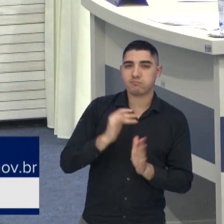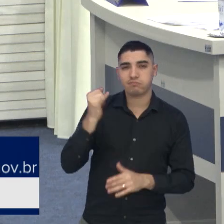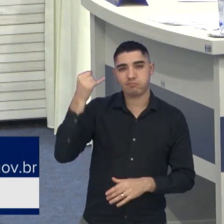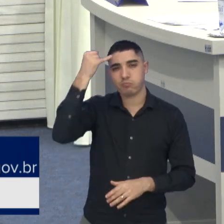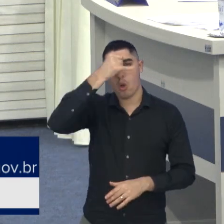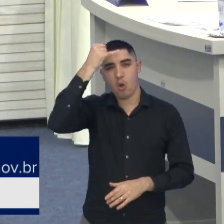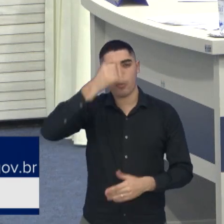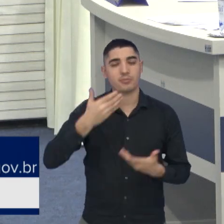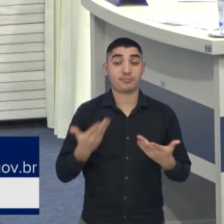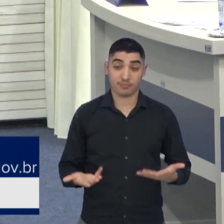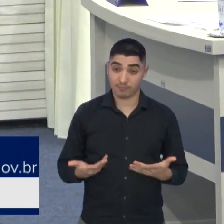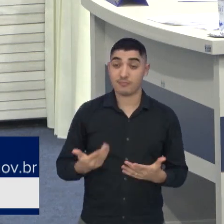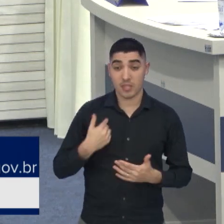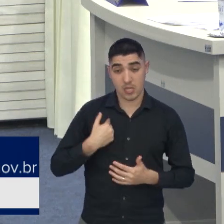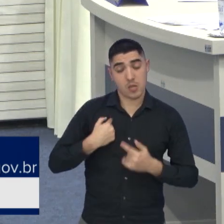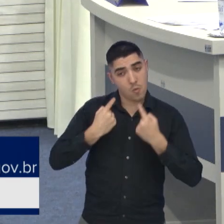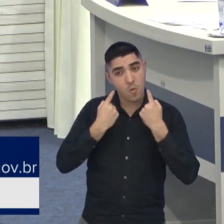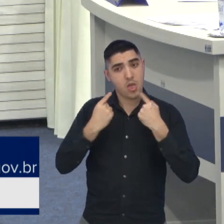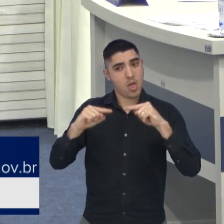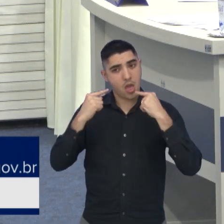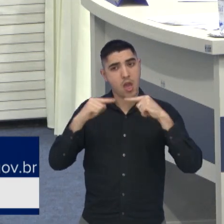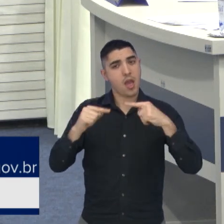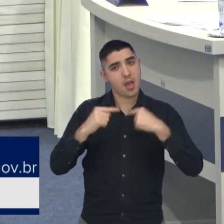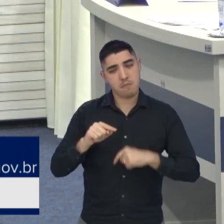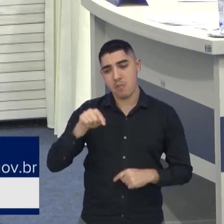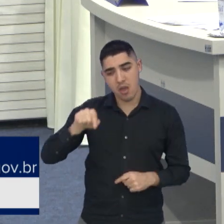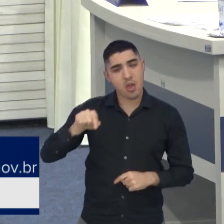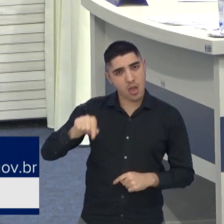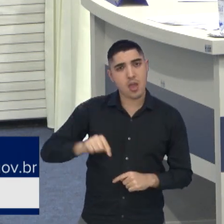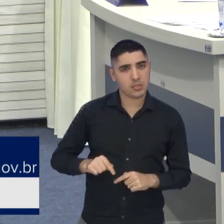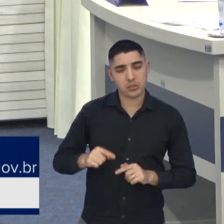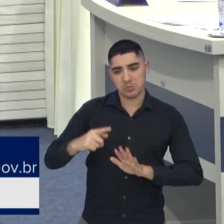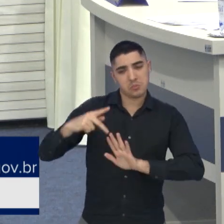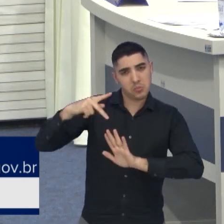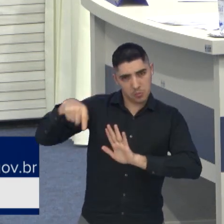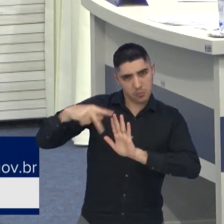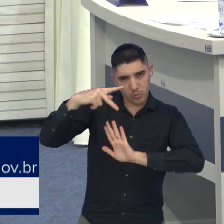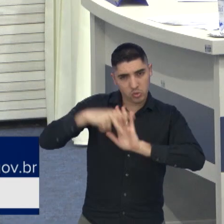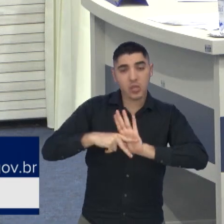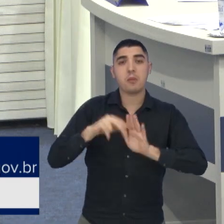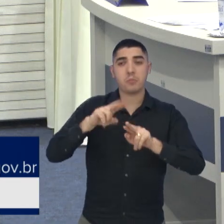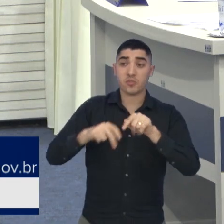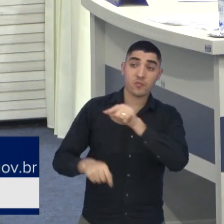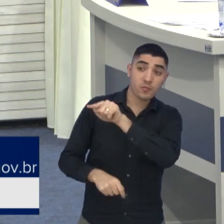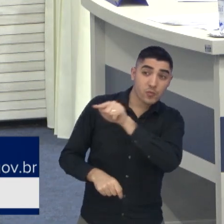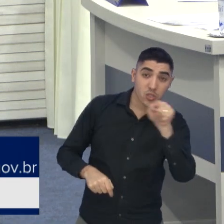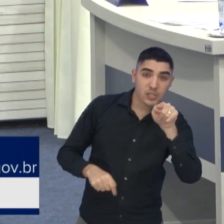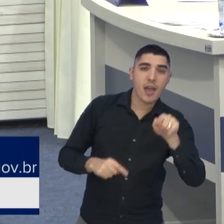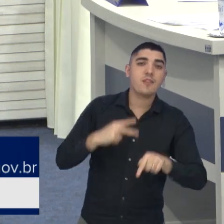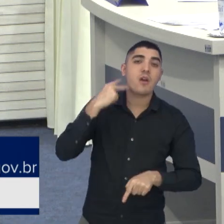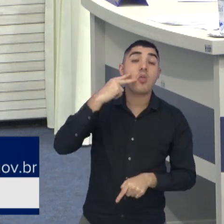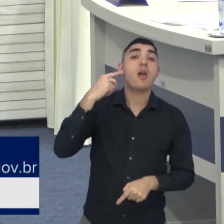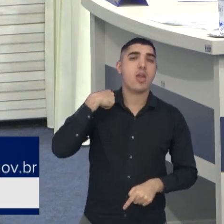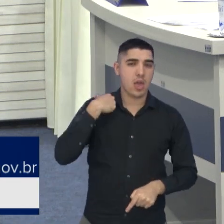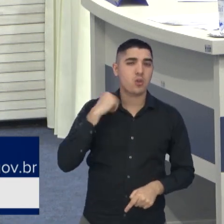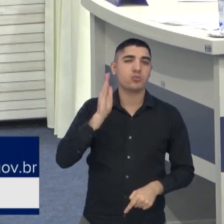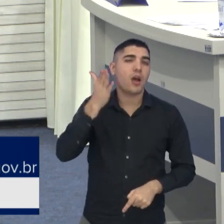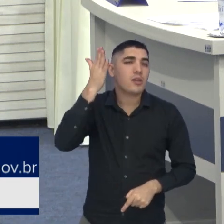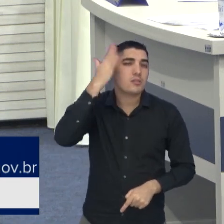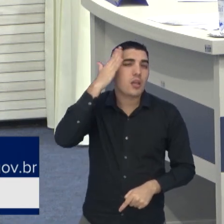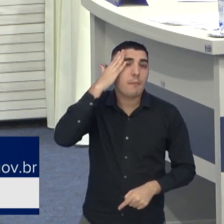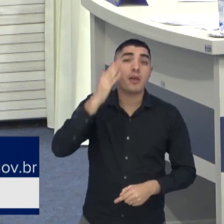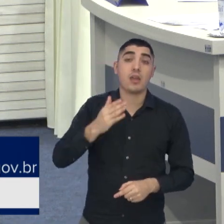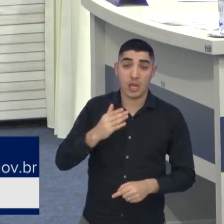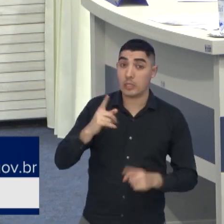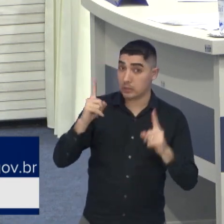ao tramitação desse processo e em reconhecimento a vocês, porque eu sei quanto é difícil